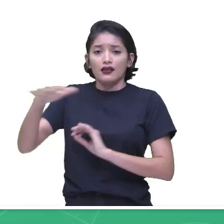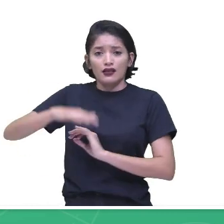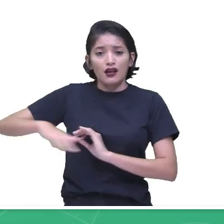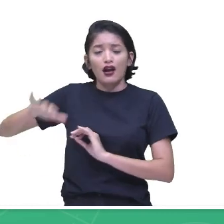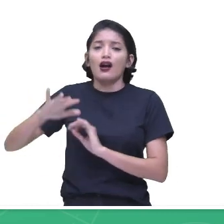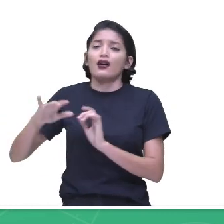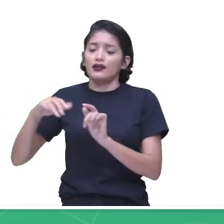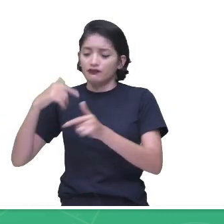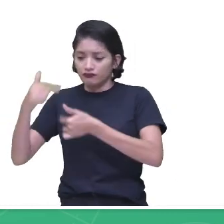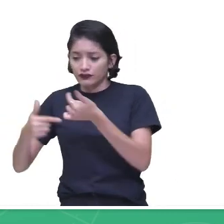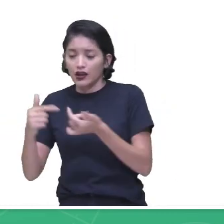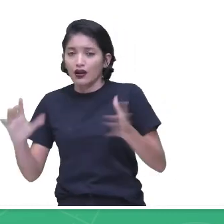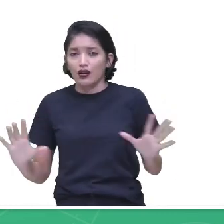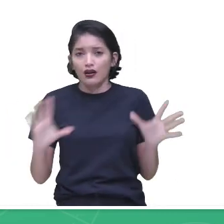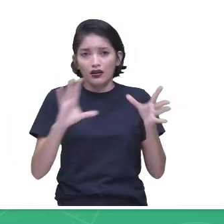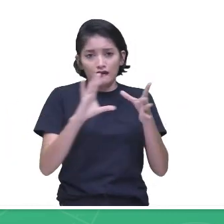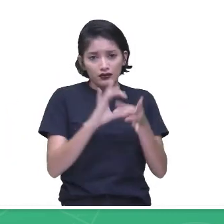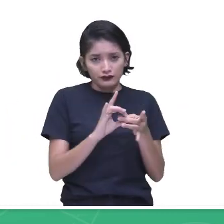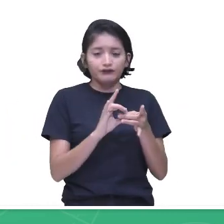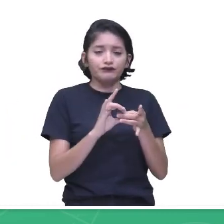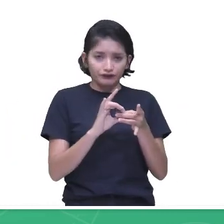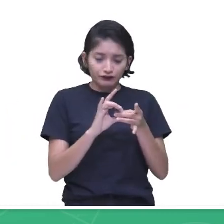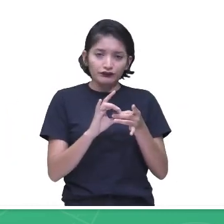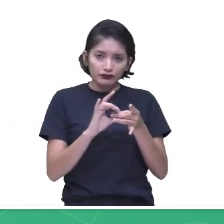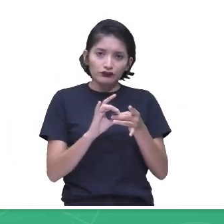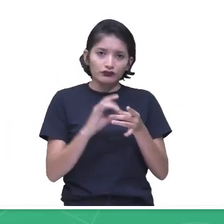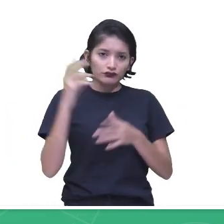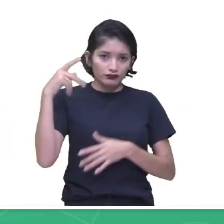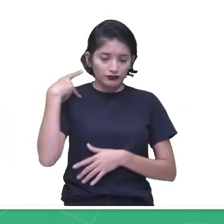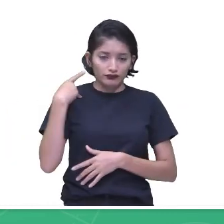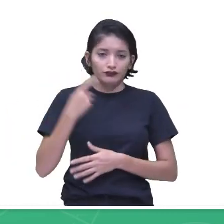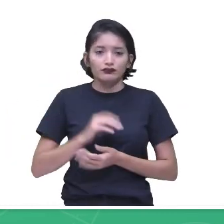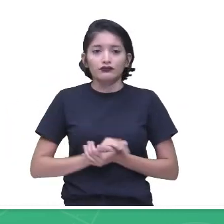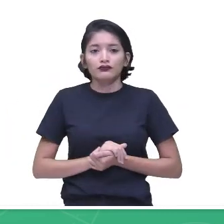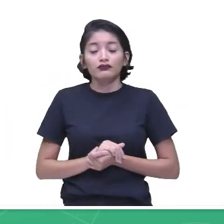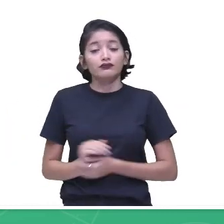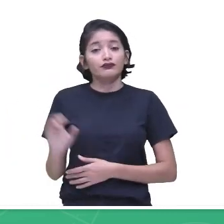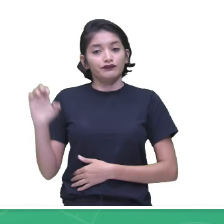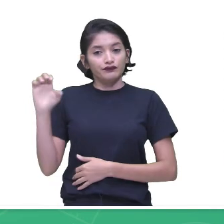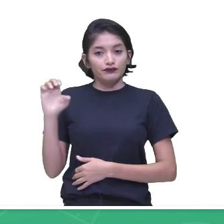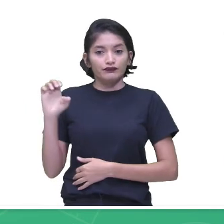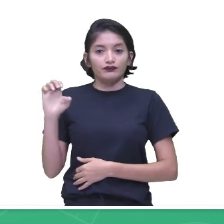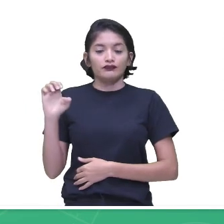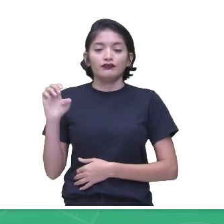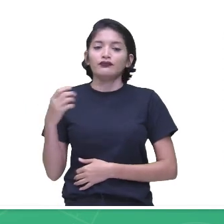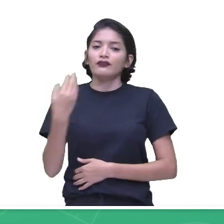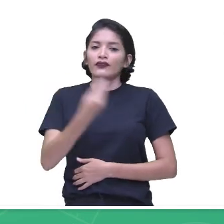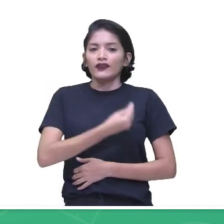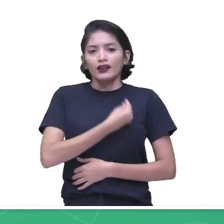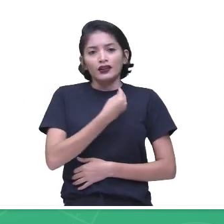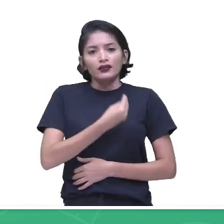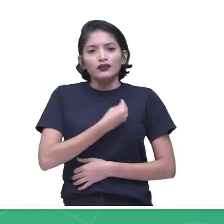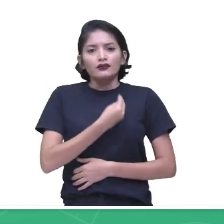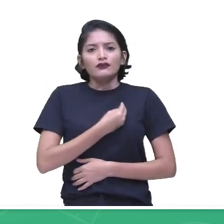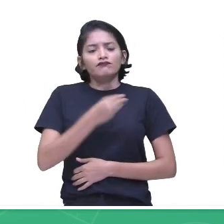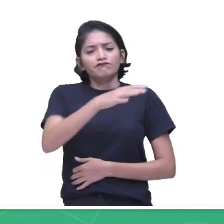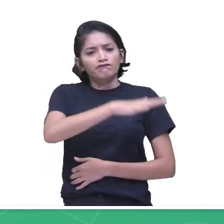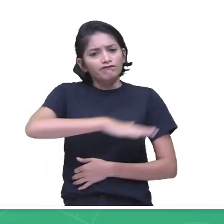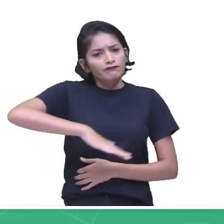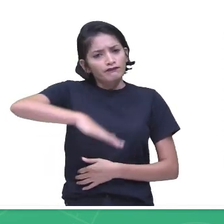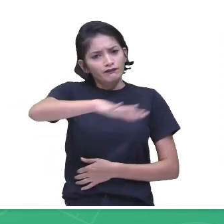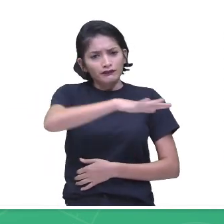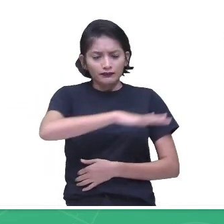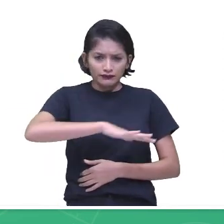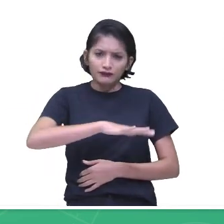atividades vinculadas aos tribunais. E letra E, vivida pelos atenienses, era, de